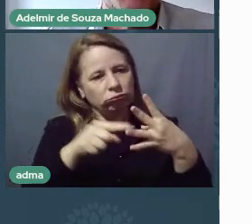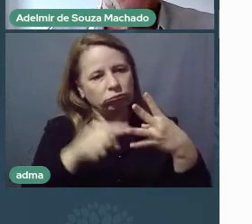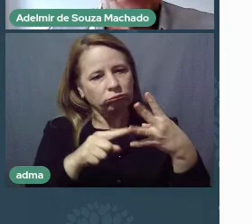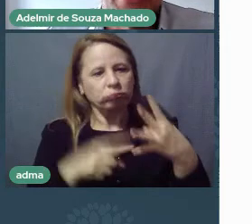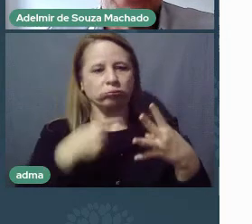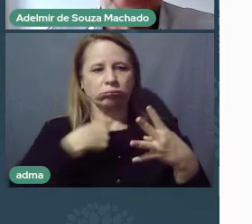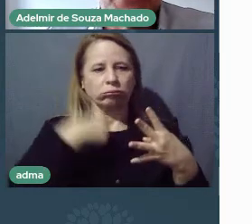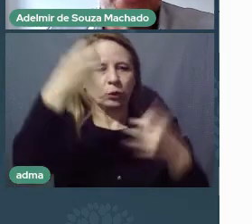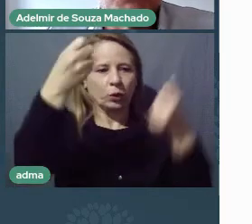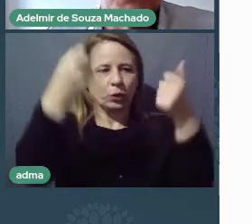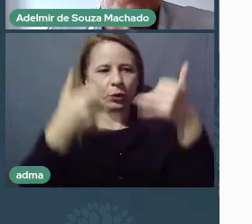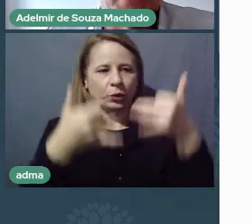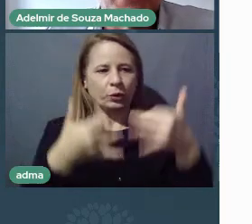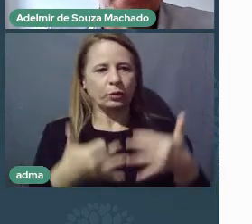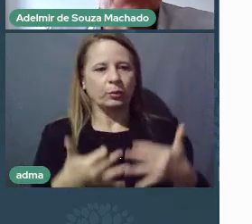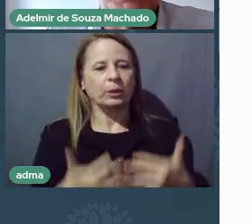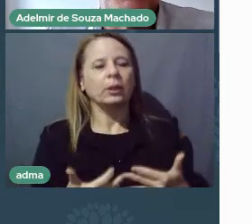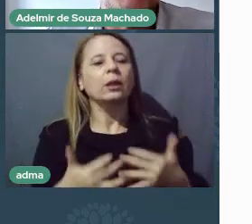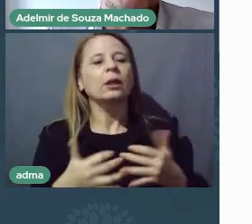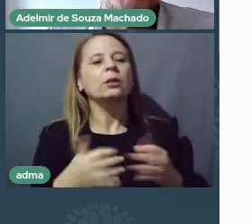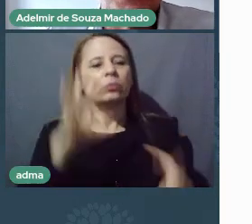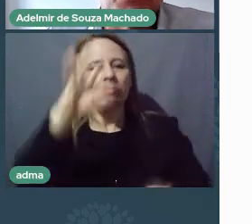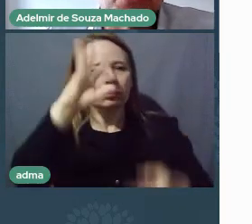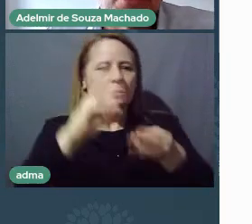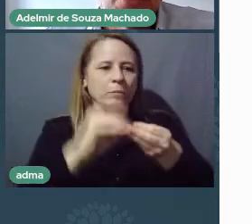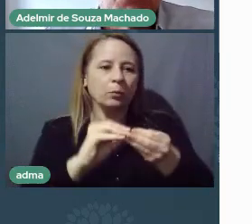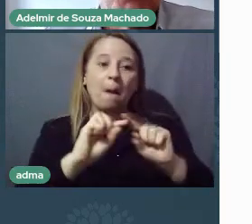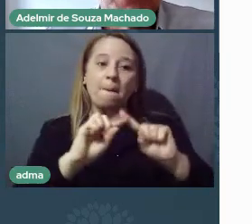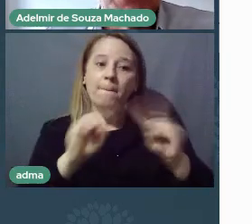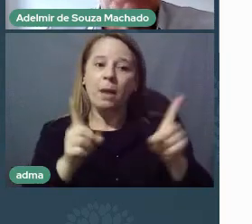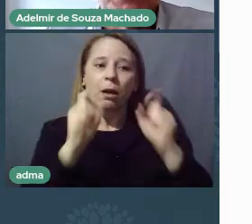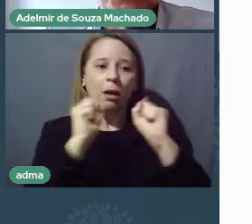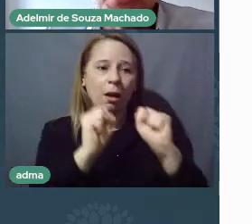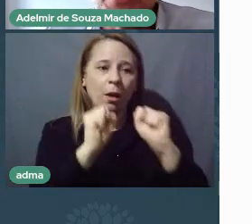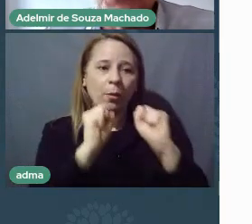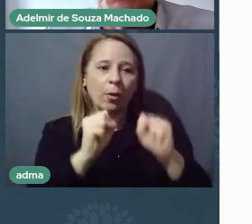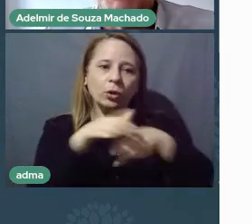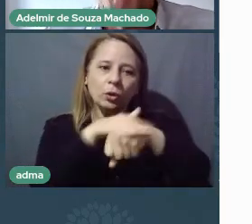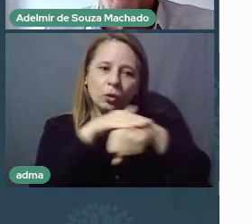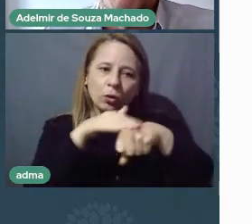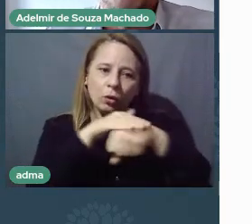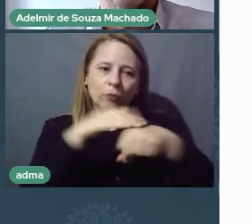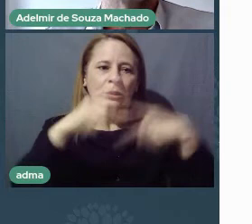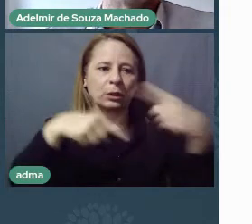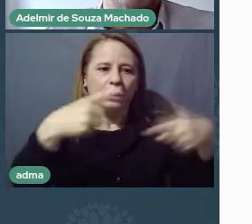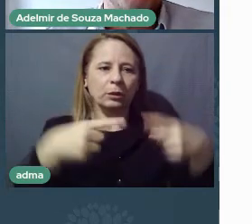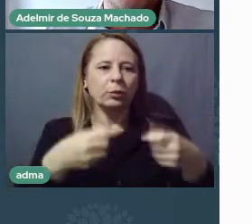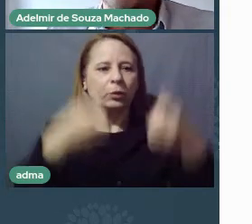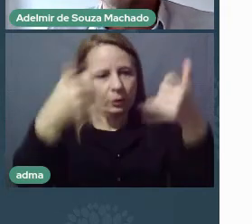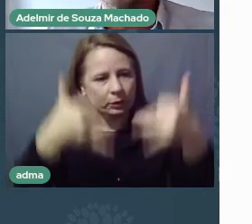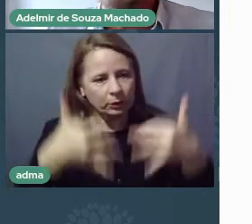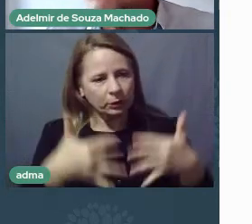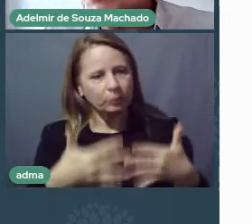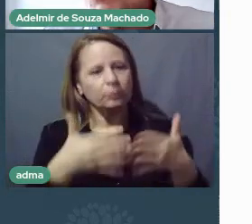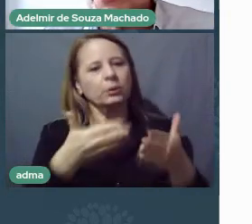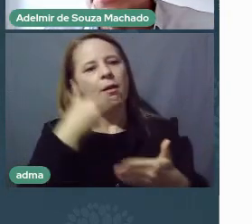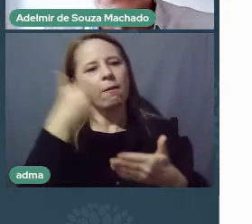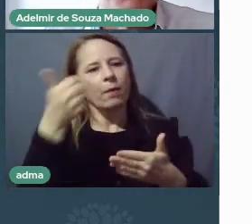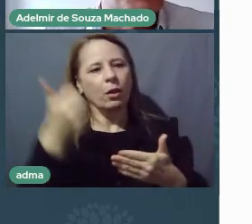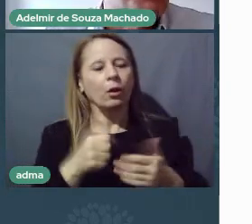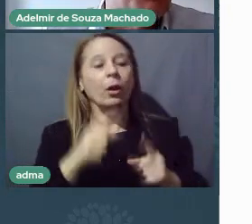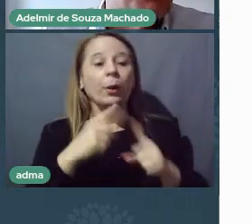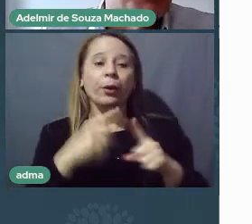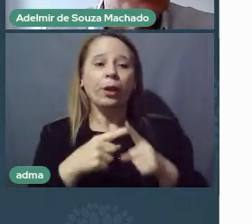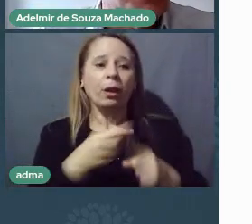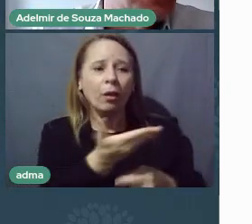estou generalizando e sumarizando, mas que nós podemos conversar mais adiante, né? Por quê? Porque muitos de